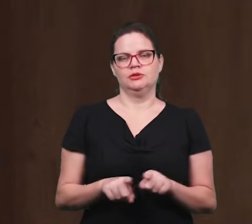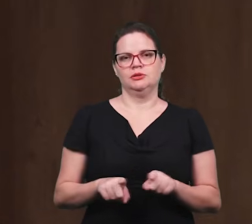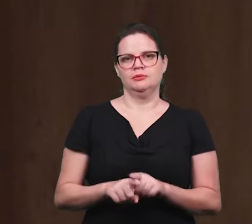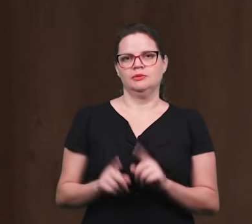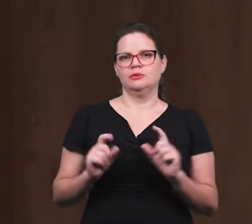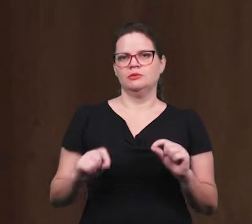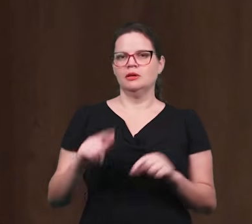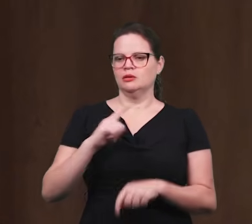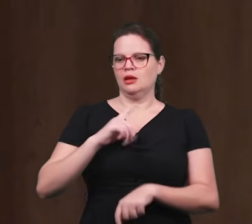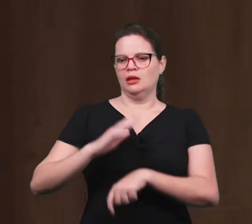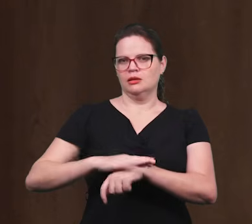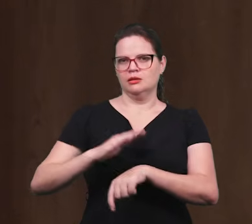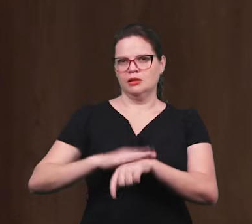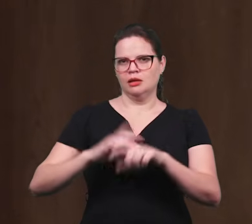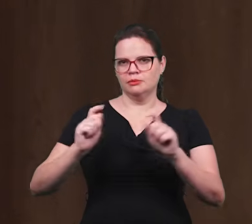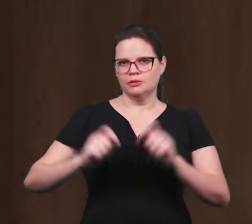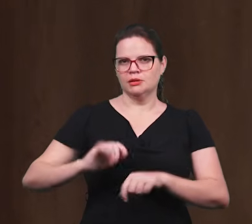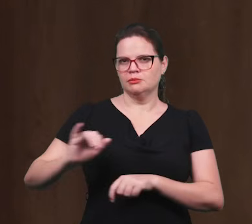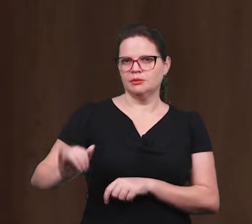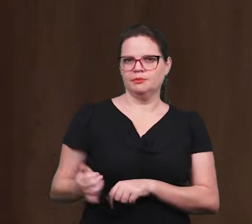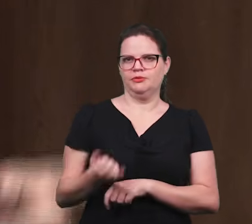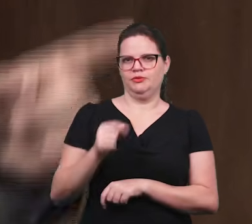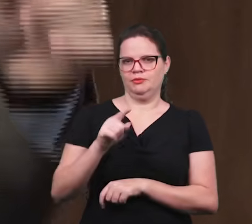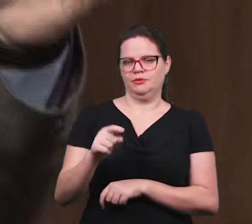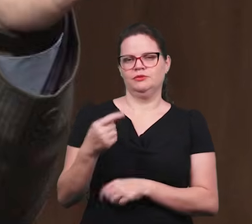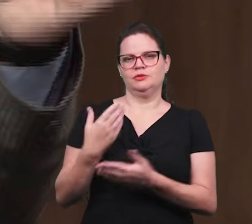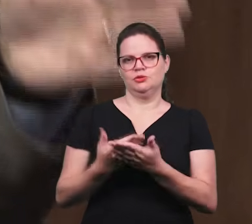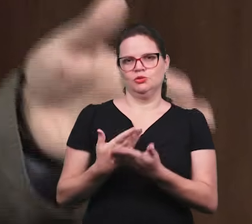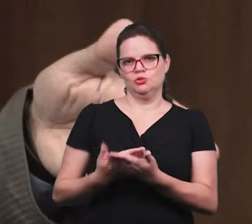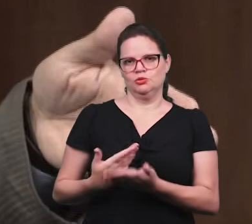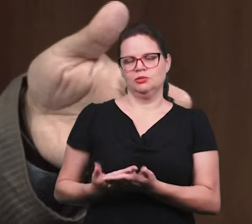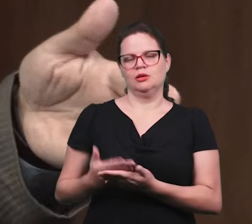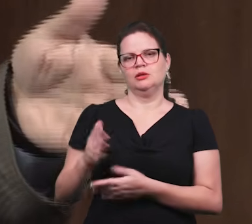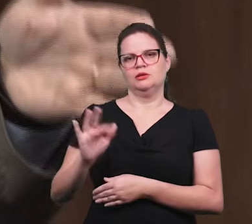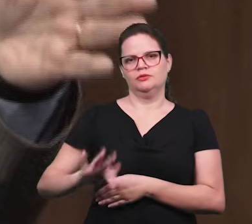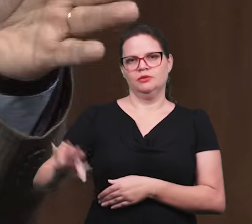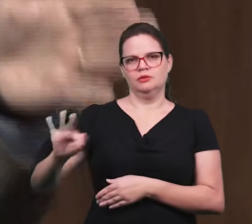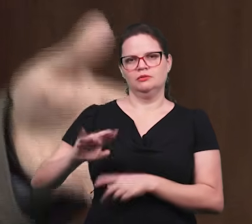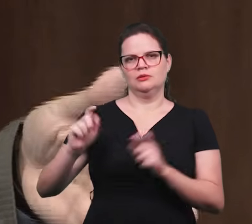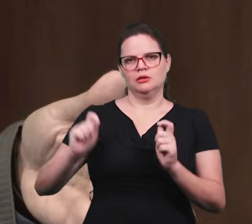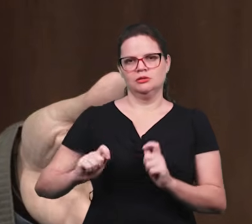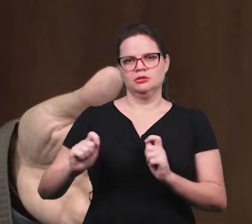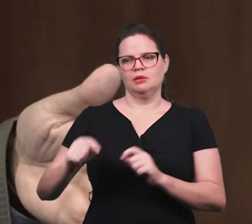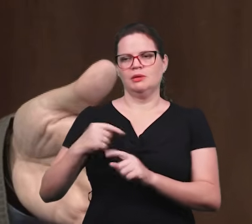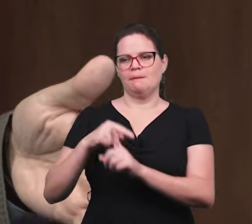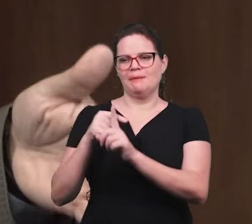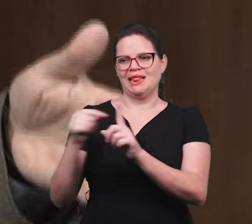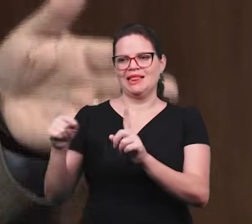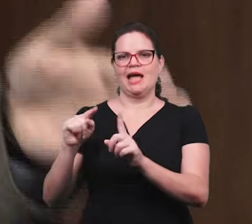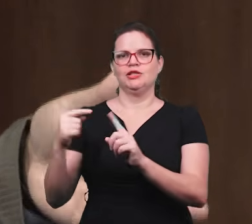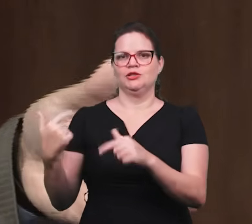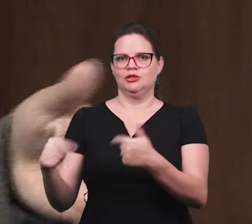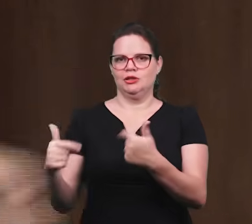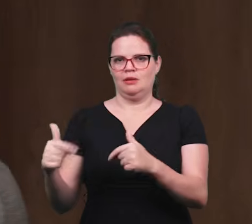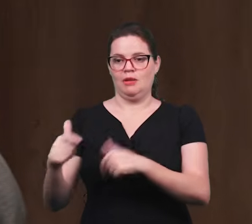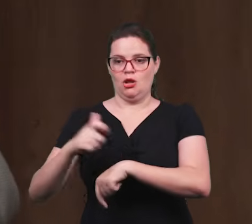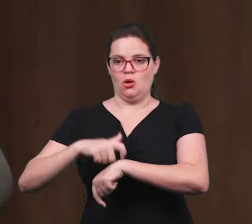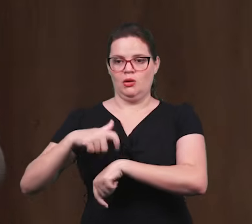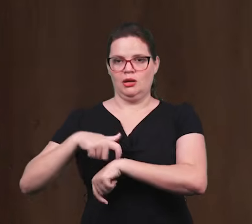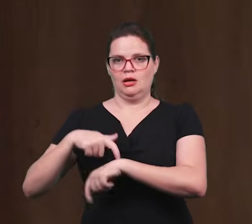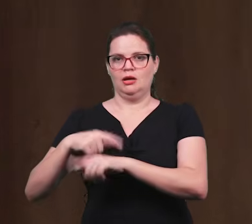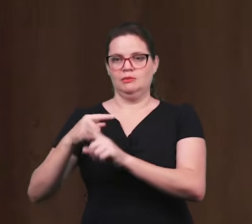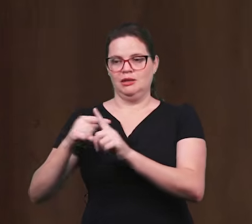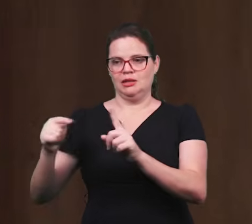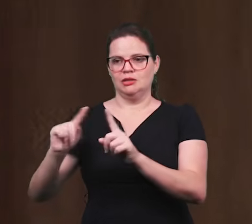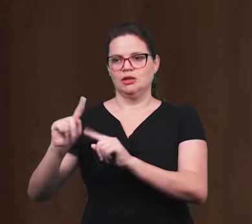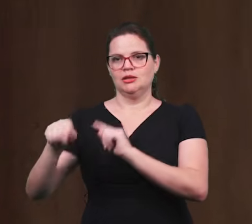tem tempo para fazer a faculdade. Então, você, digamos, trabalha, você tem um período de meio expediente lá no quartel, para você